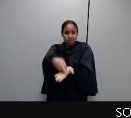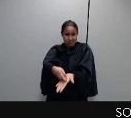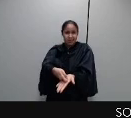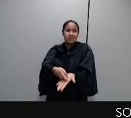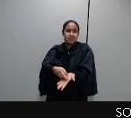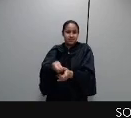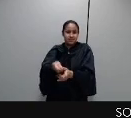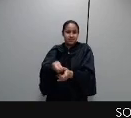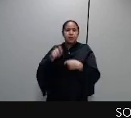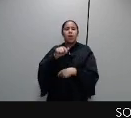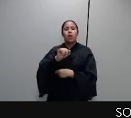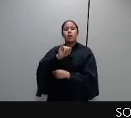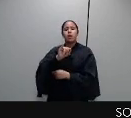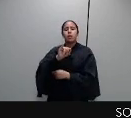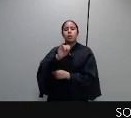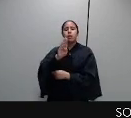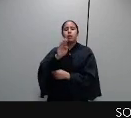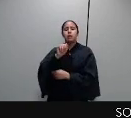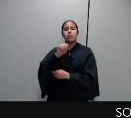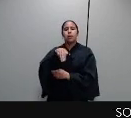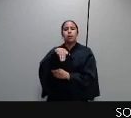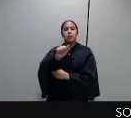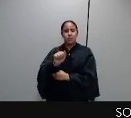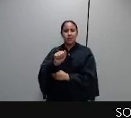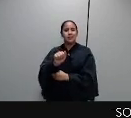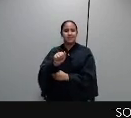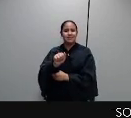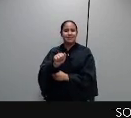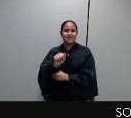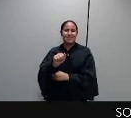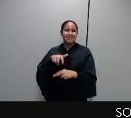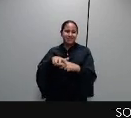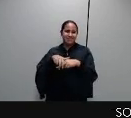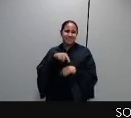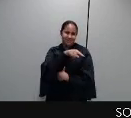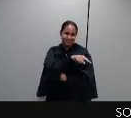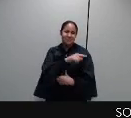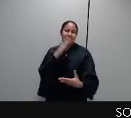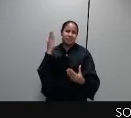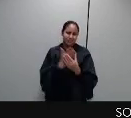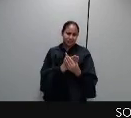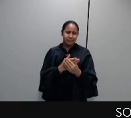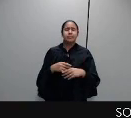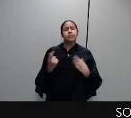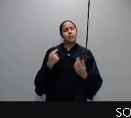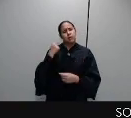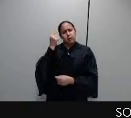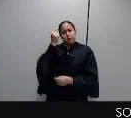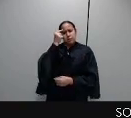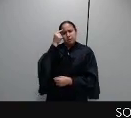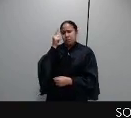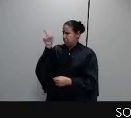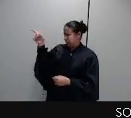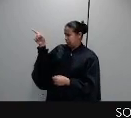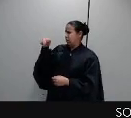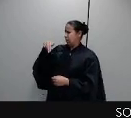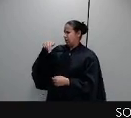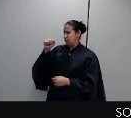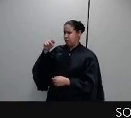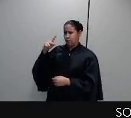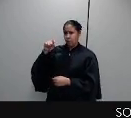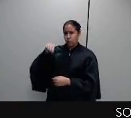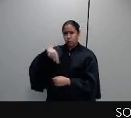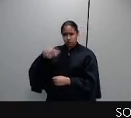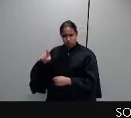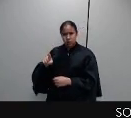e agravado Portugal vão eu penso que o ministro Napoleão no voto de agora que agora trás